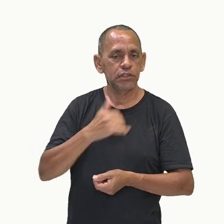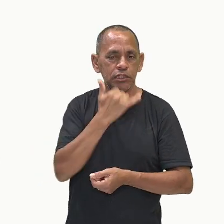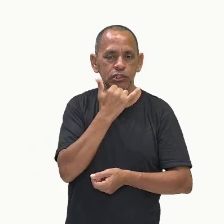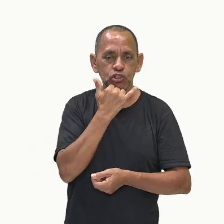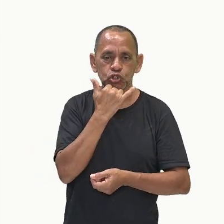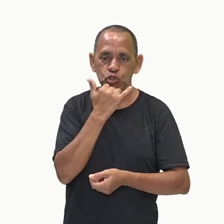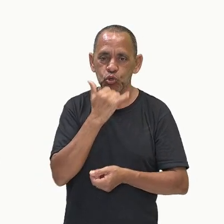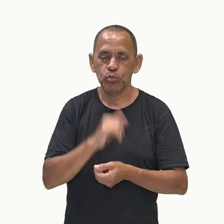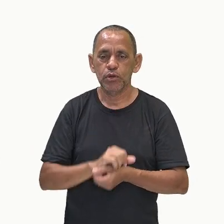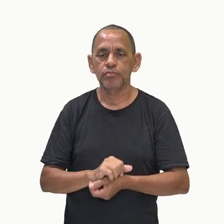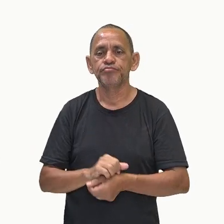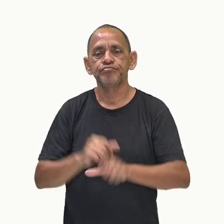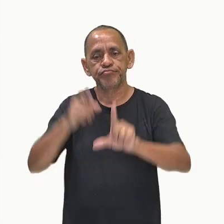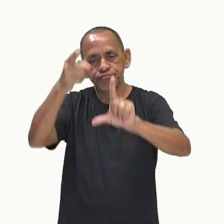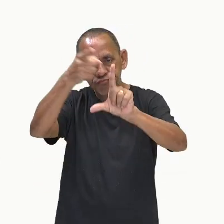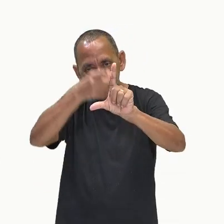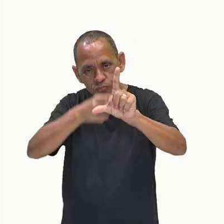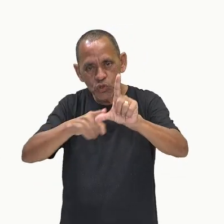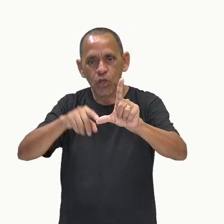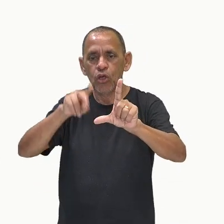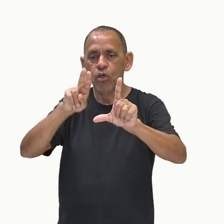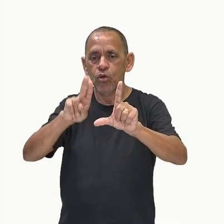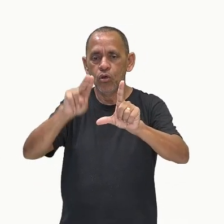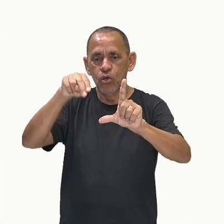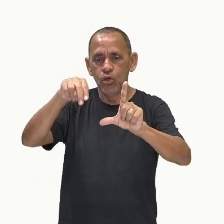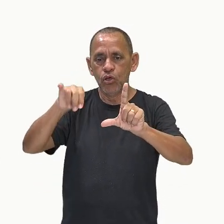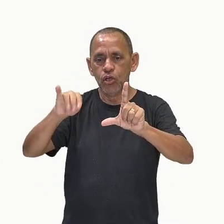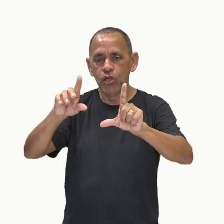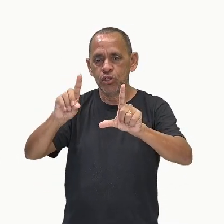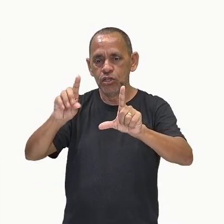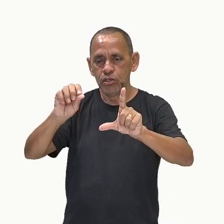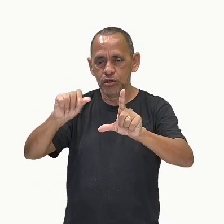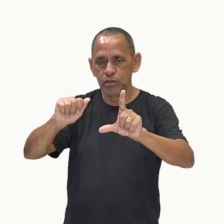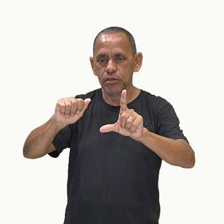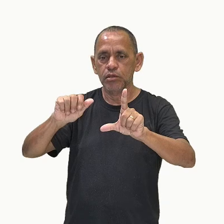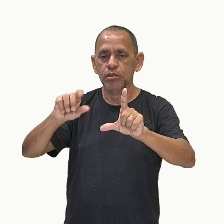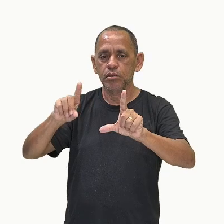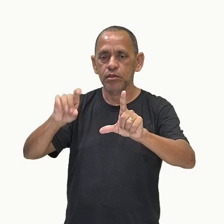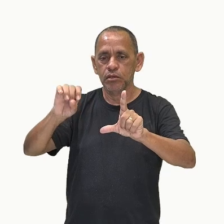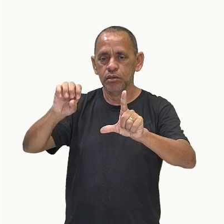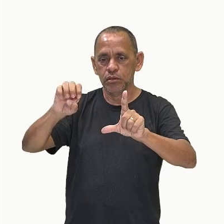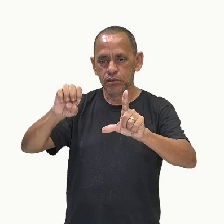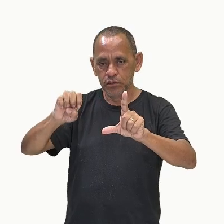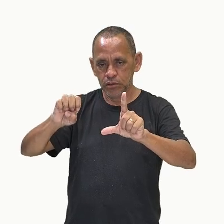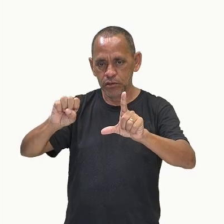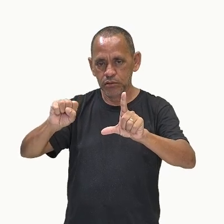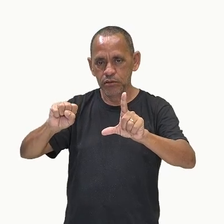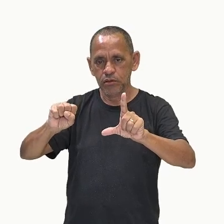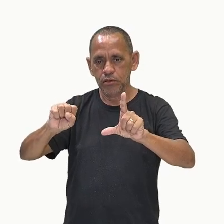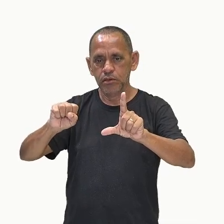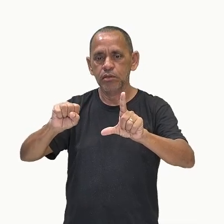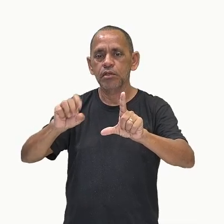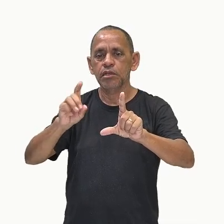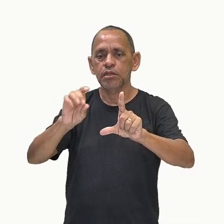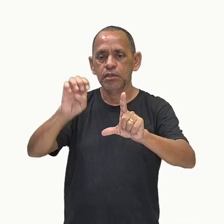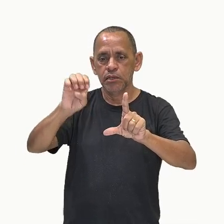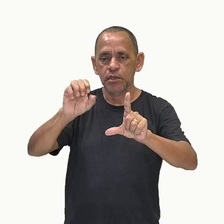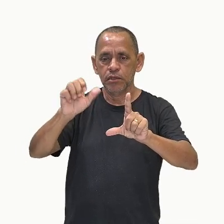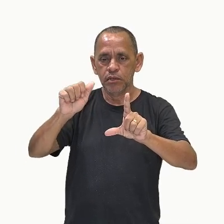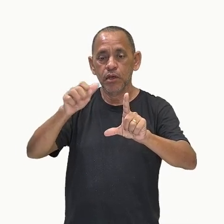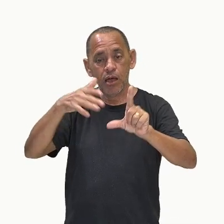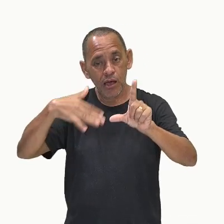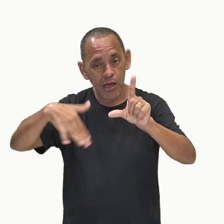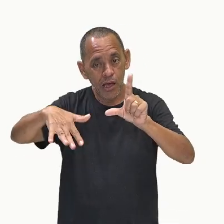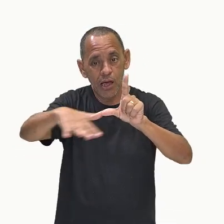Cadê? Unidades de área. Unidades de medida, UM, perdão. Tá aqui,